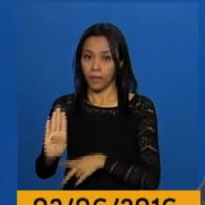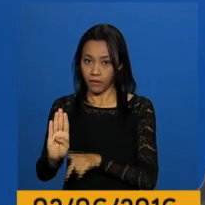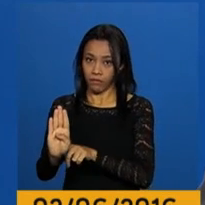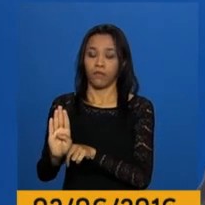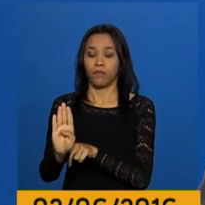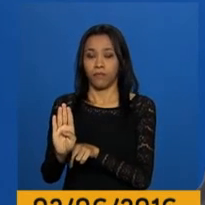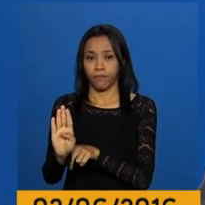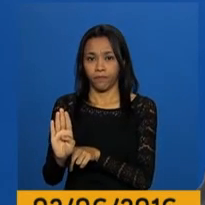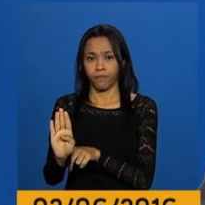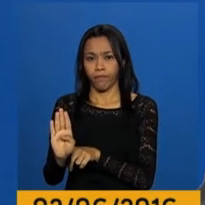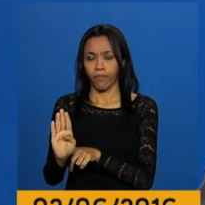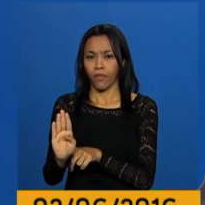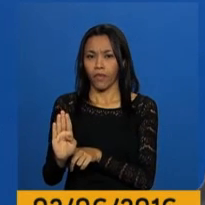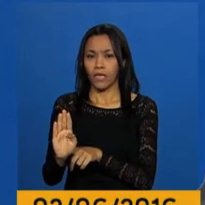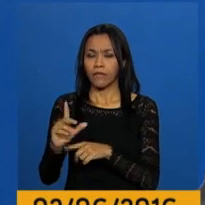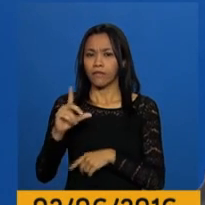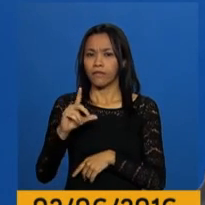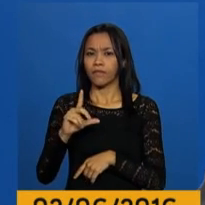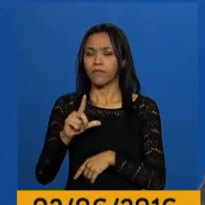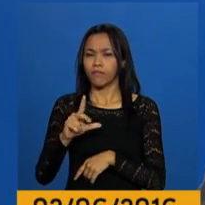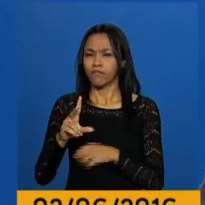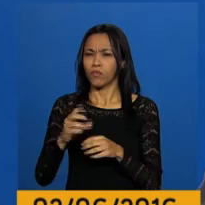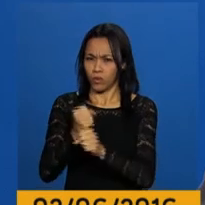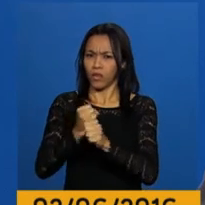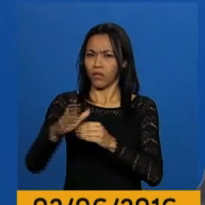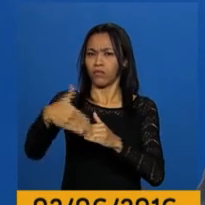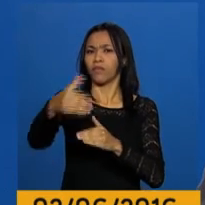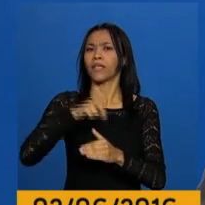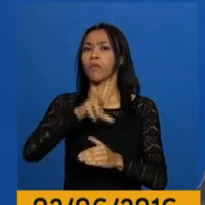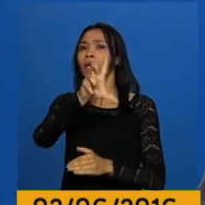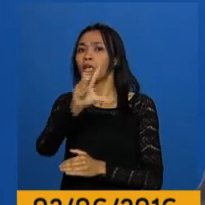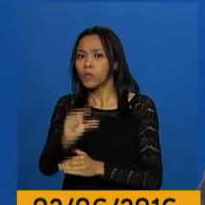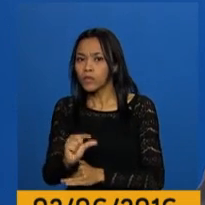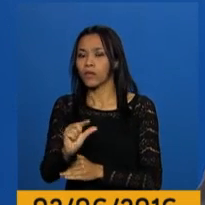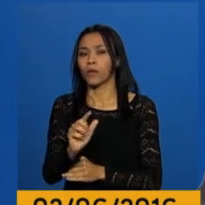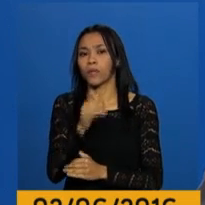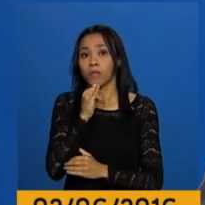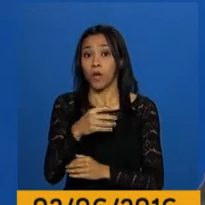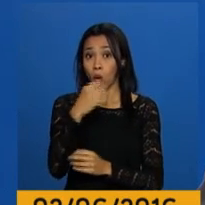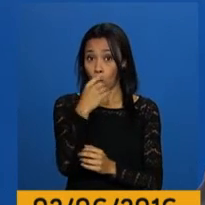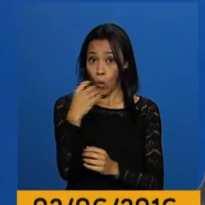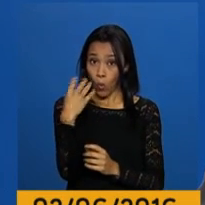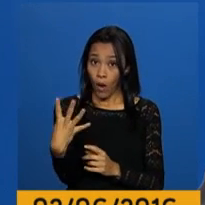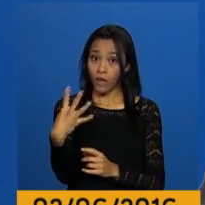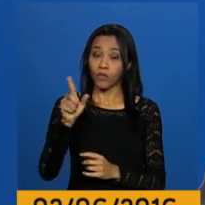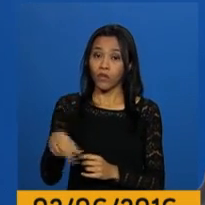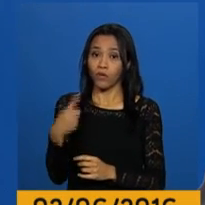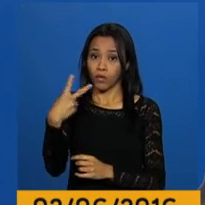terá uma redução nos próximos anos. Então, seria de 4,2%